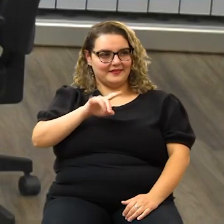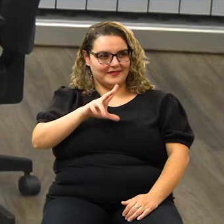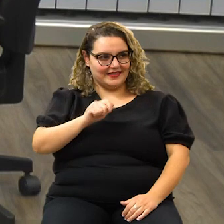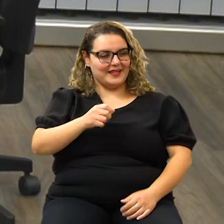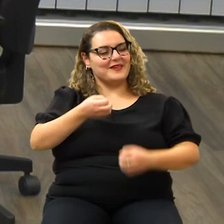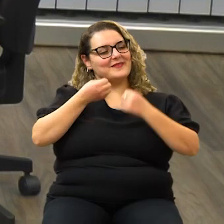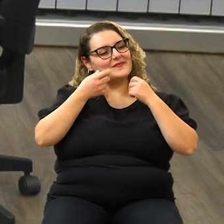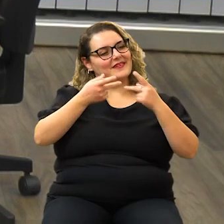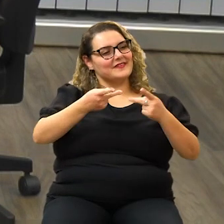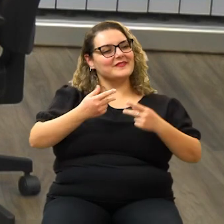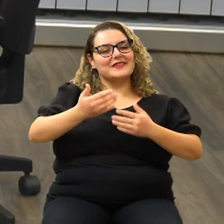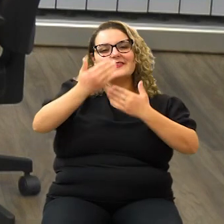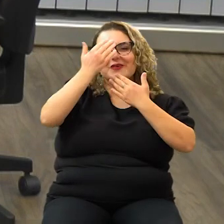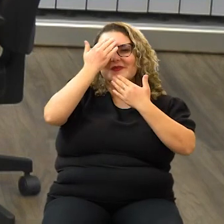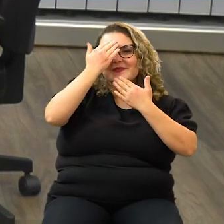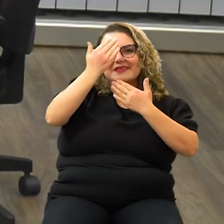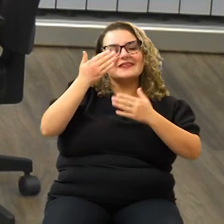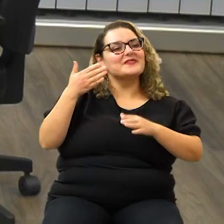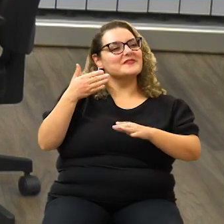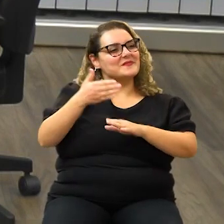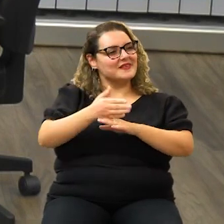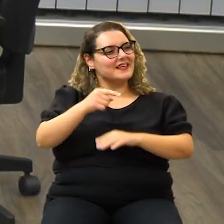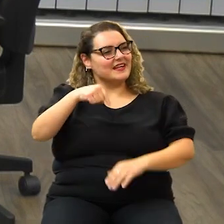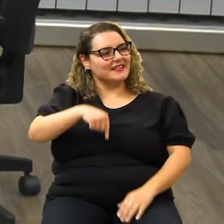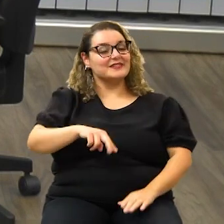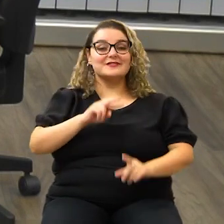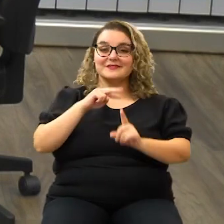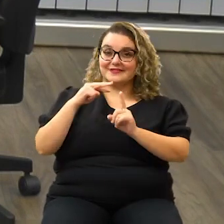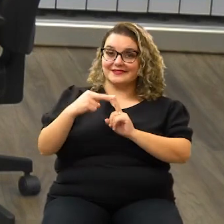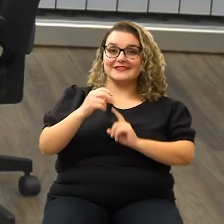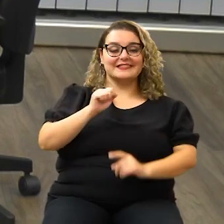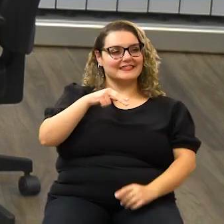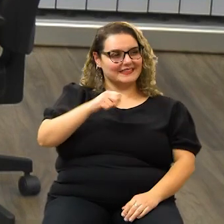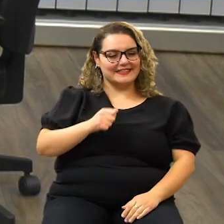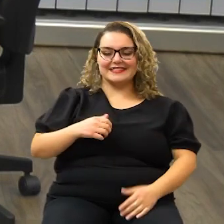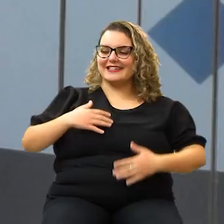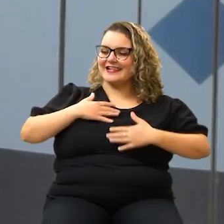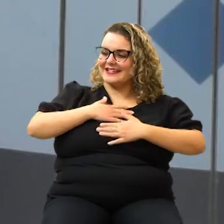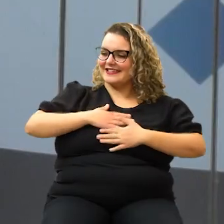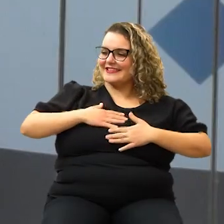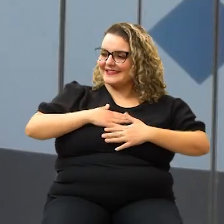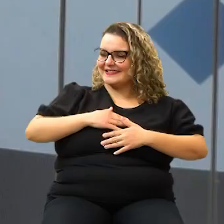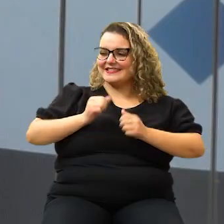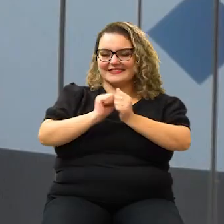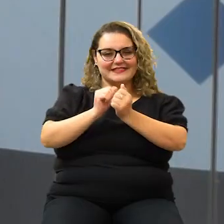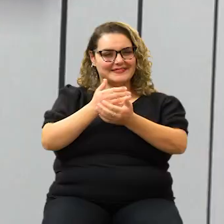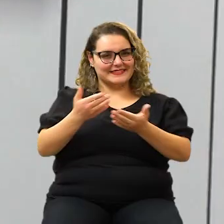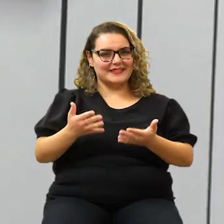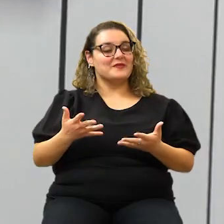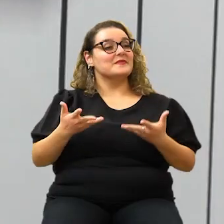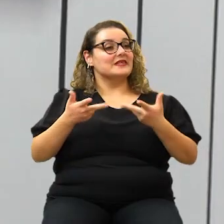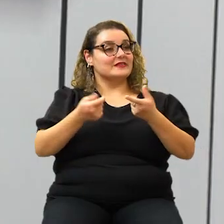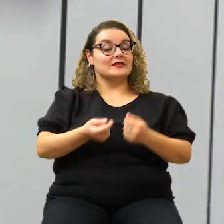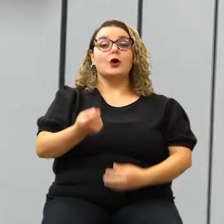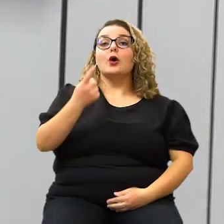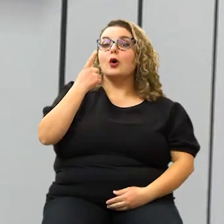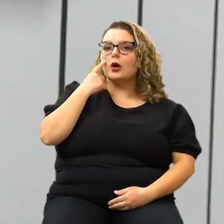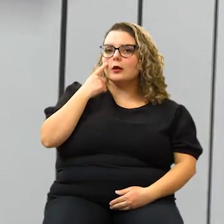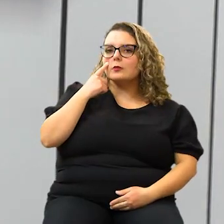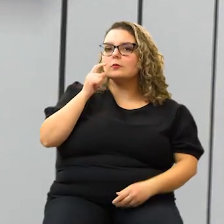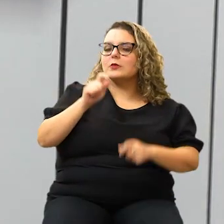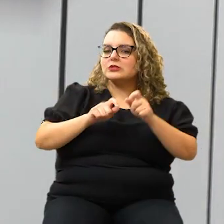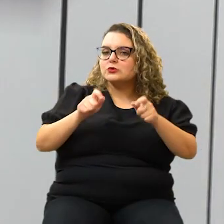muito bem-vinda, obrigada pela sua participação com a gente aqui no Ponto de Vista, Ana. É um prazer estar aqui. Maravilha. Olha, gente,